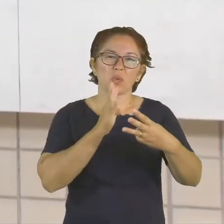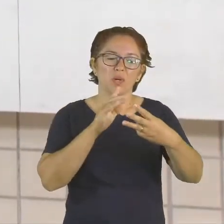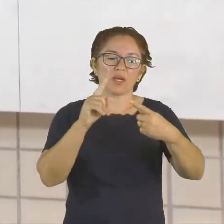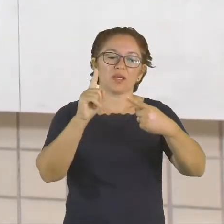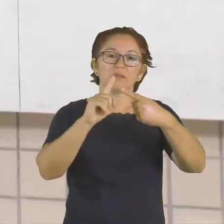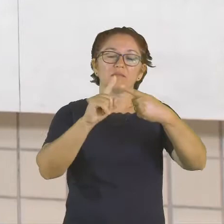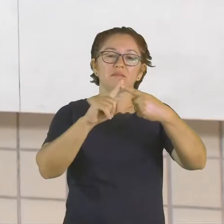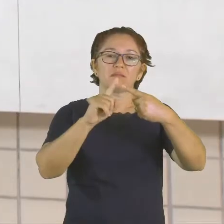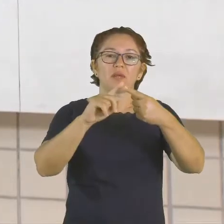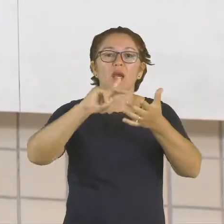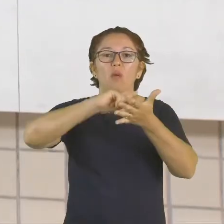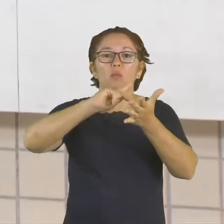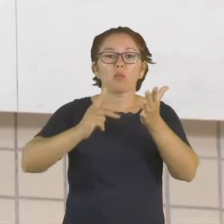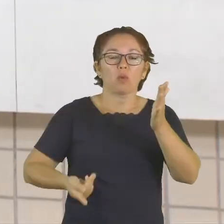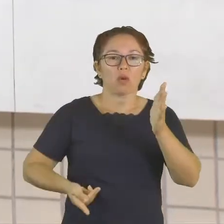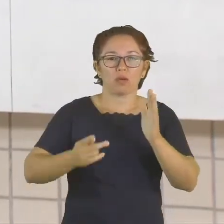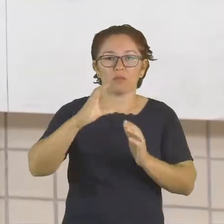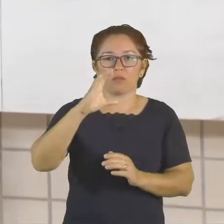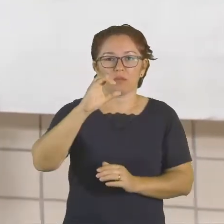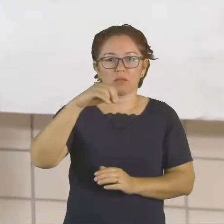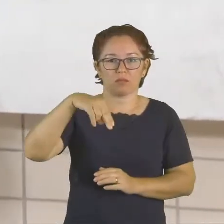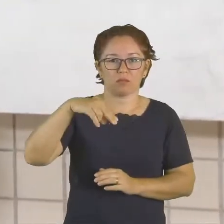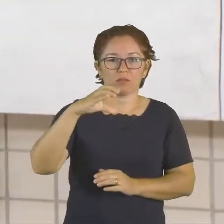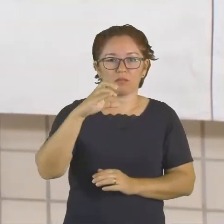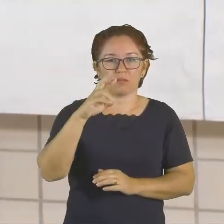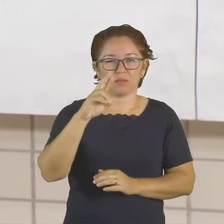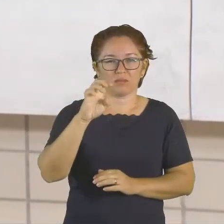leram um poema concreto e ele é muito interessante.